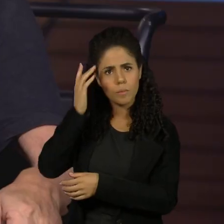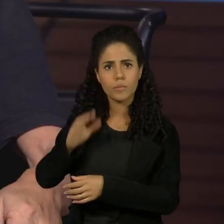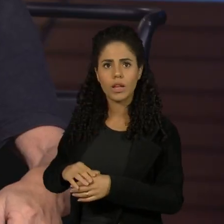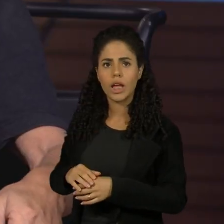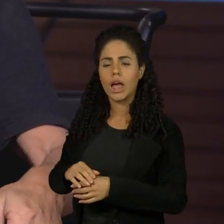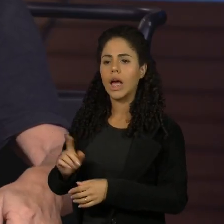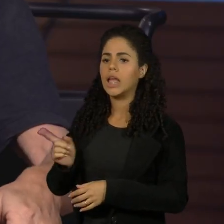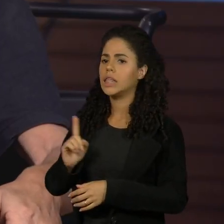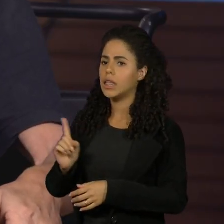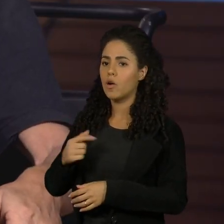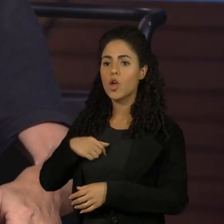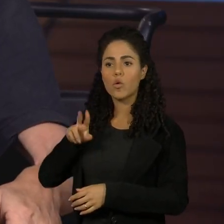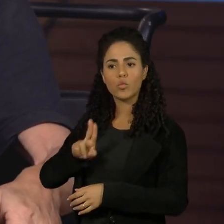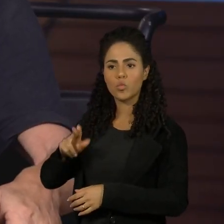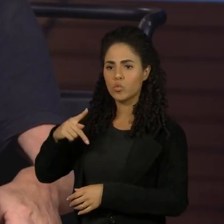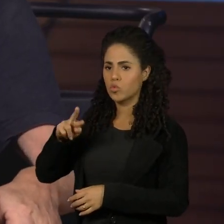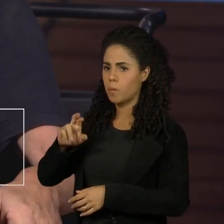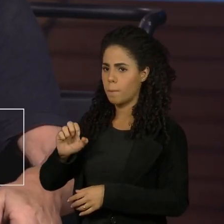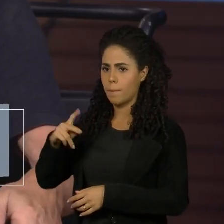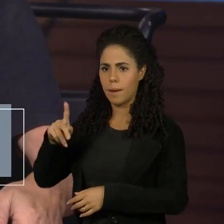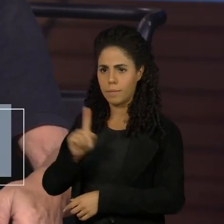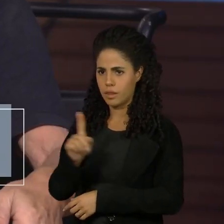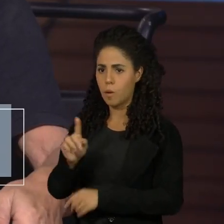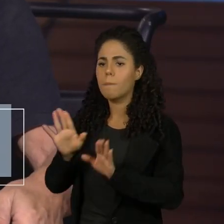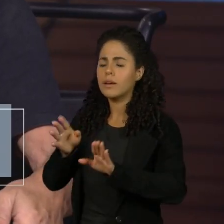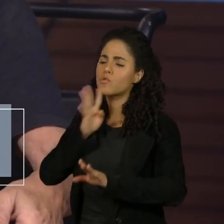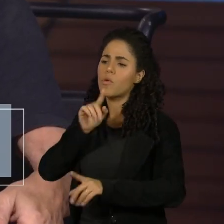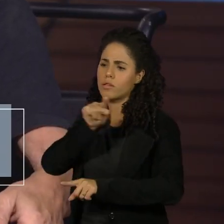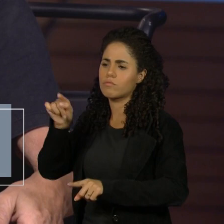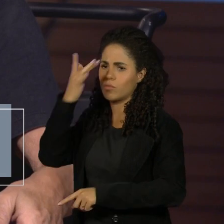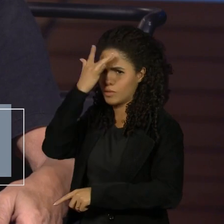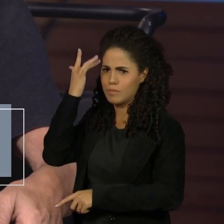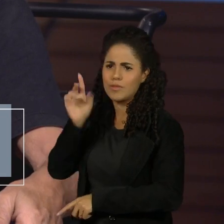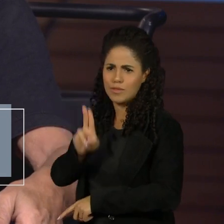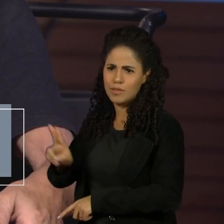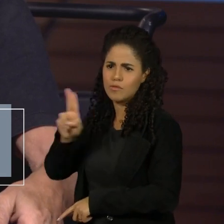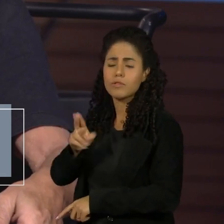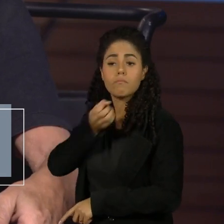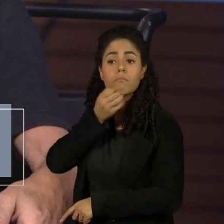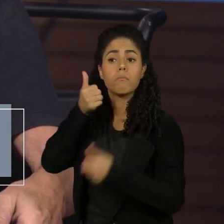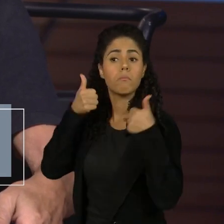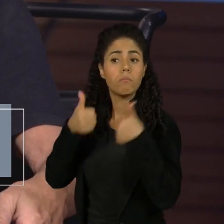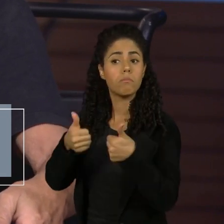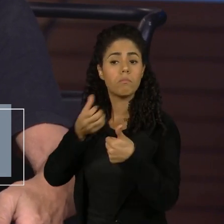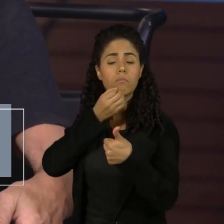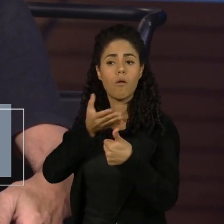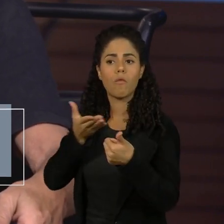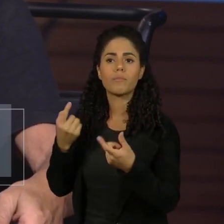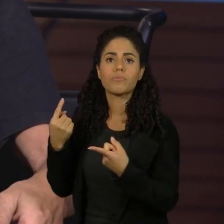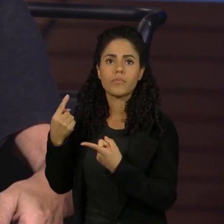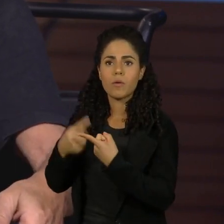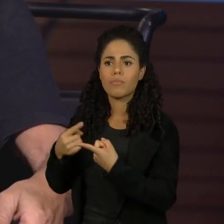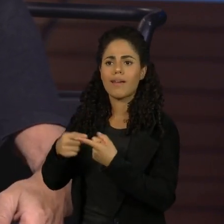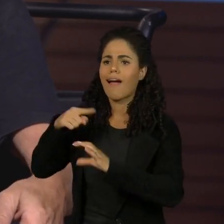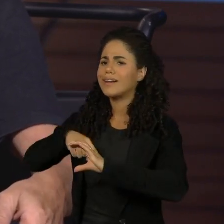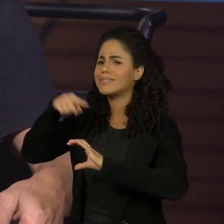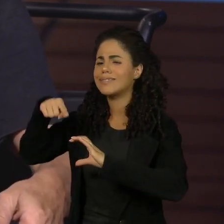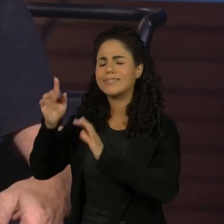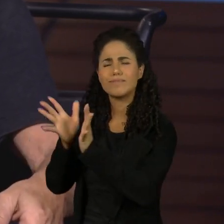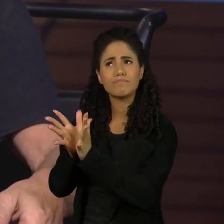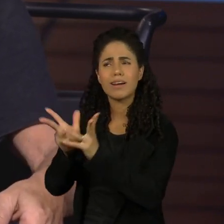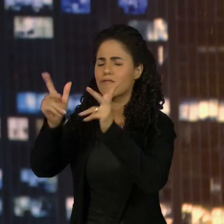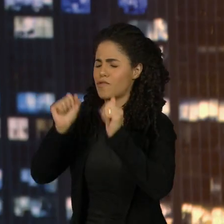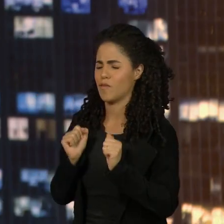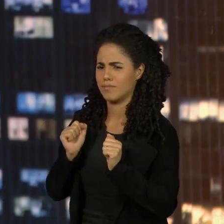Não fiz a PrEP, mas conheço muita gente que faz. Então, é extremamente válido, é o que eu já falei, a ciência é o caminho.